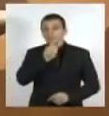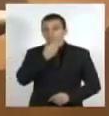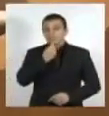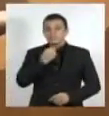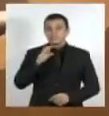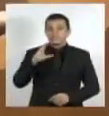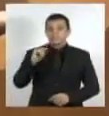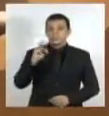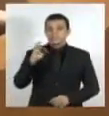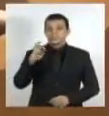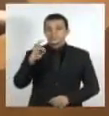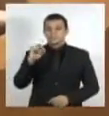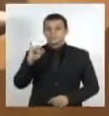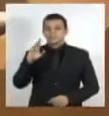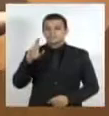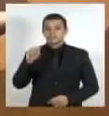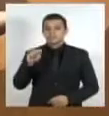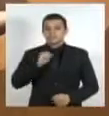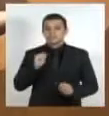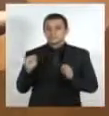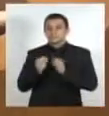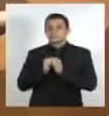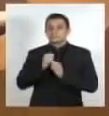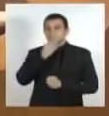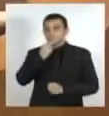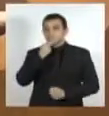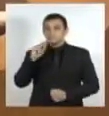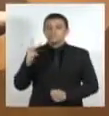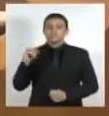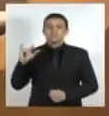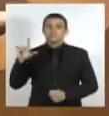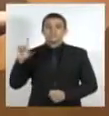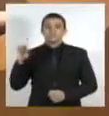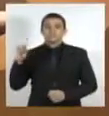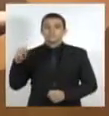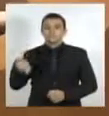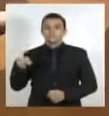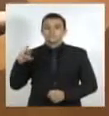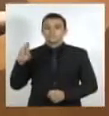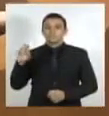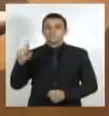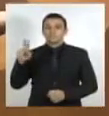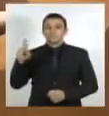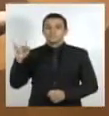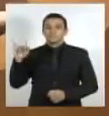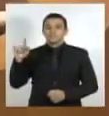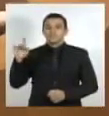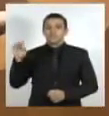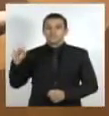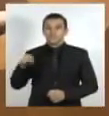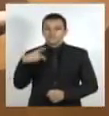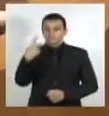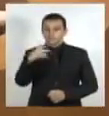Cafeteira estava acompanhado de Hilton Rodrigues, avô de Vossa Excelência, que